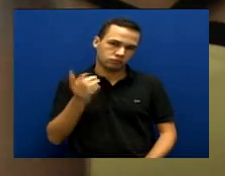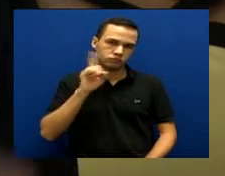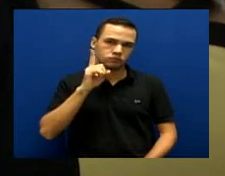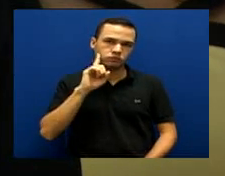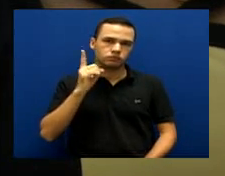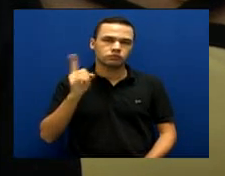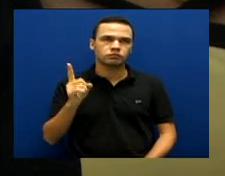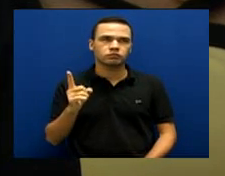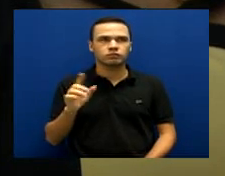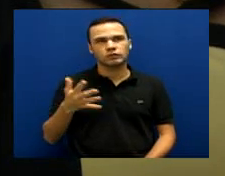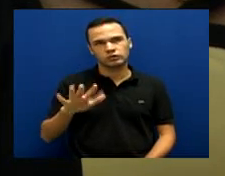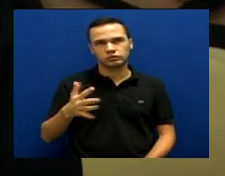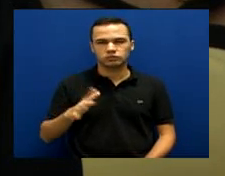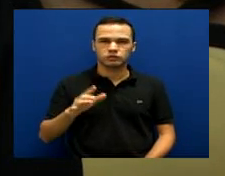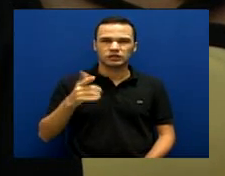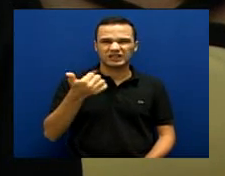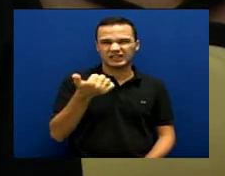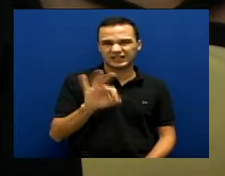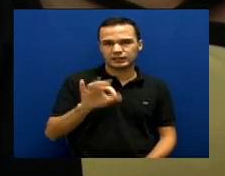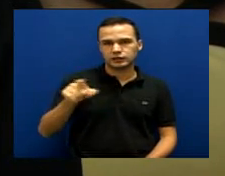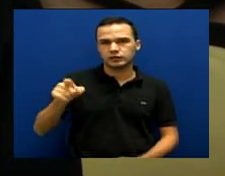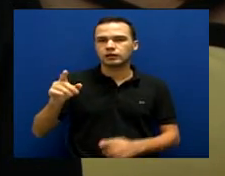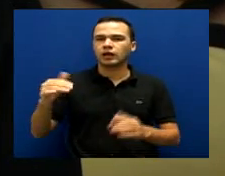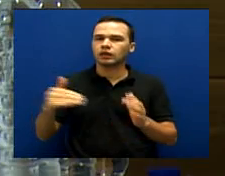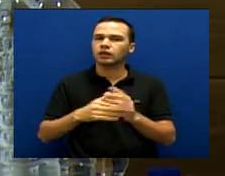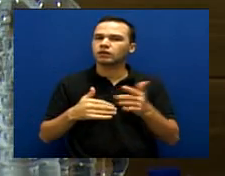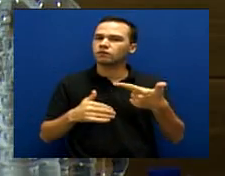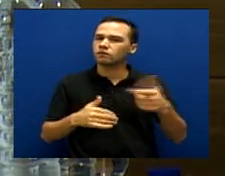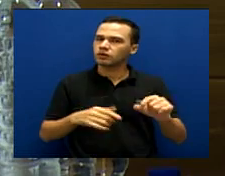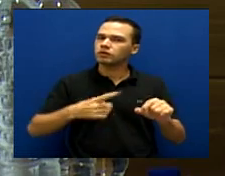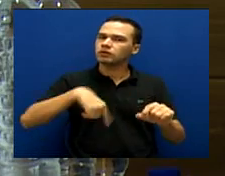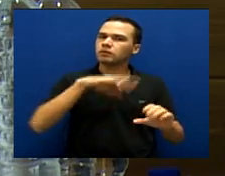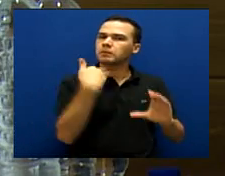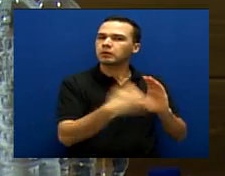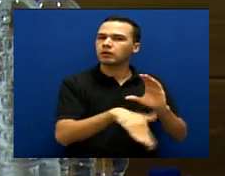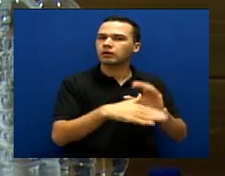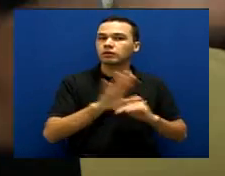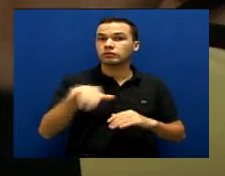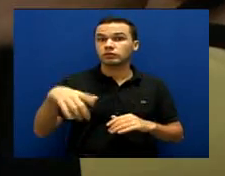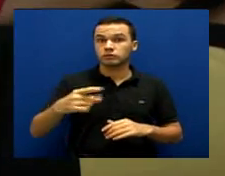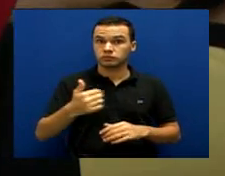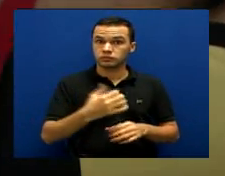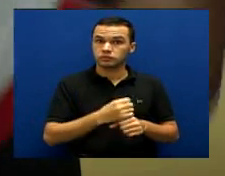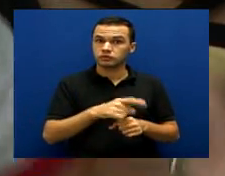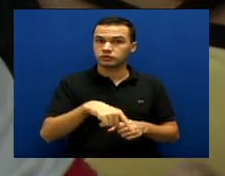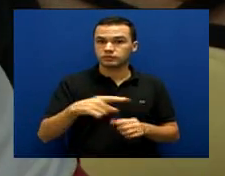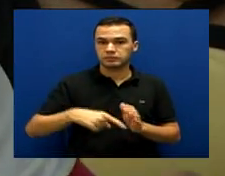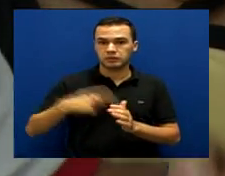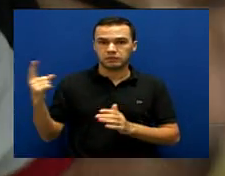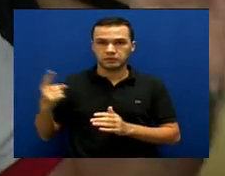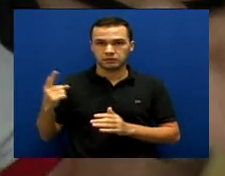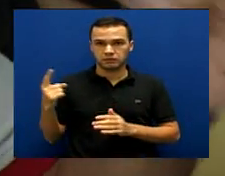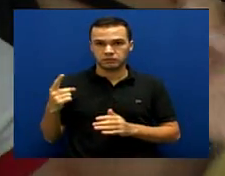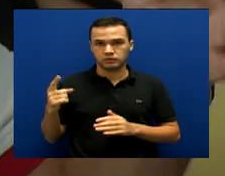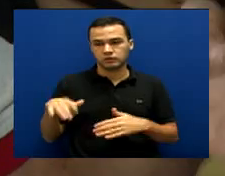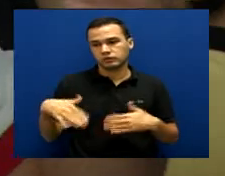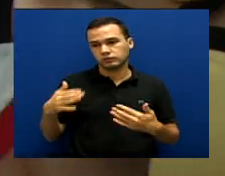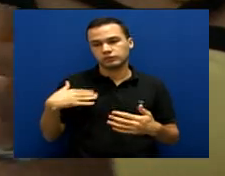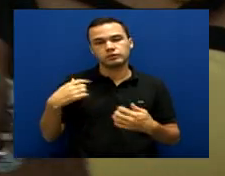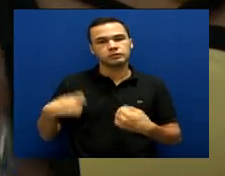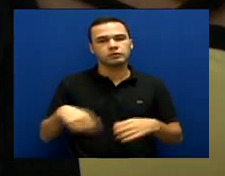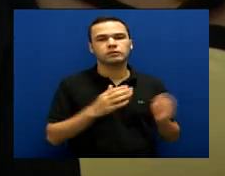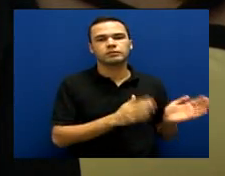contas de janeiro geralmente até o dia 10 até o dia 21 e encaminhamos a e hoje nós temos recursos para fechar no dia 1º é só ter